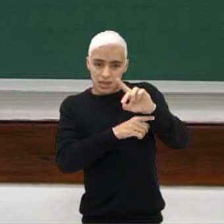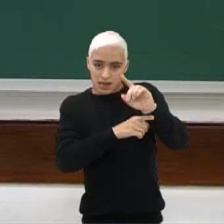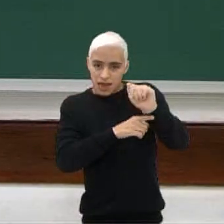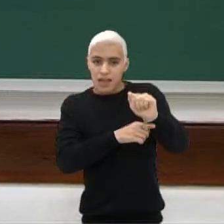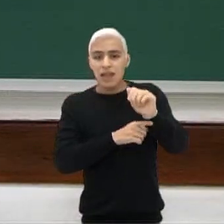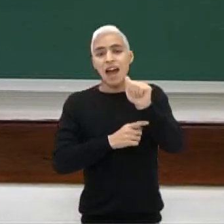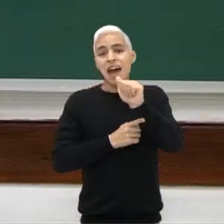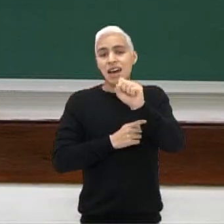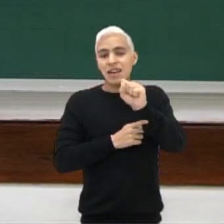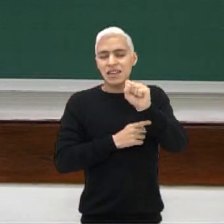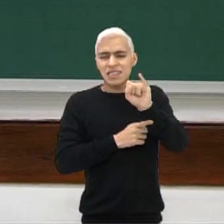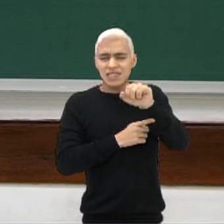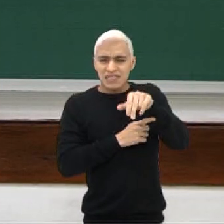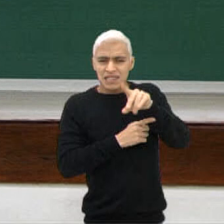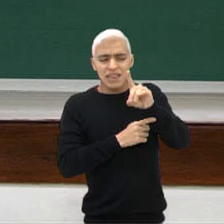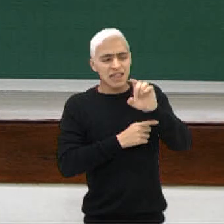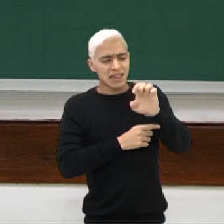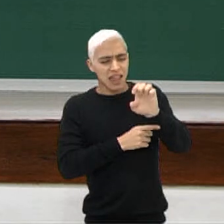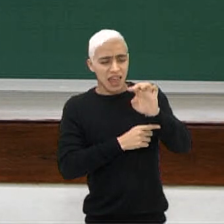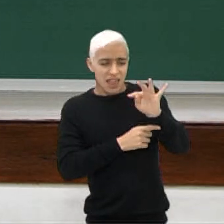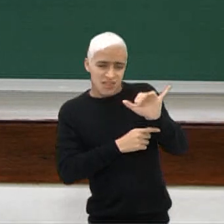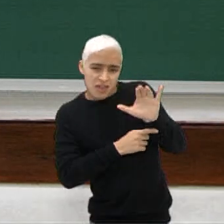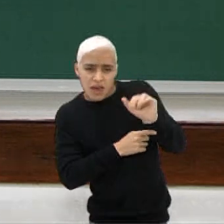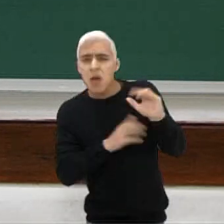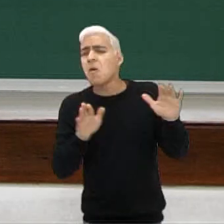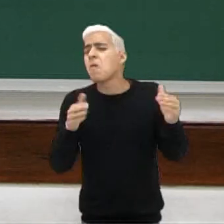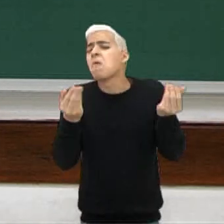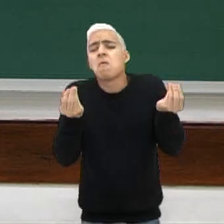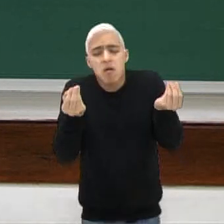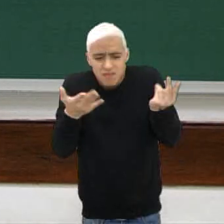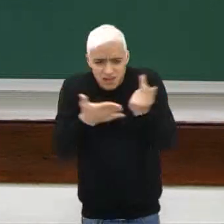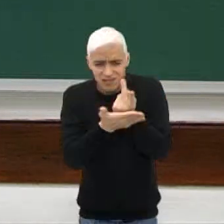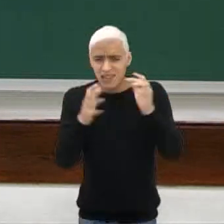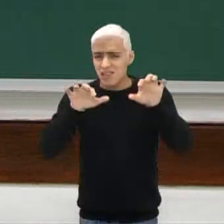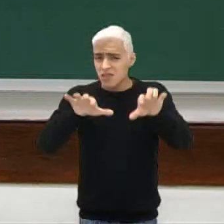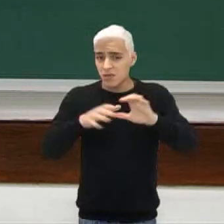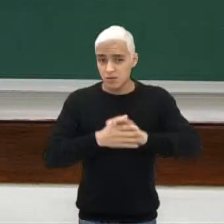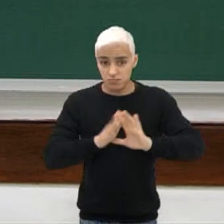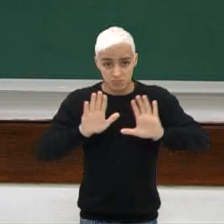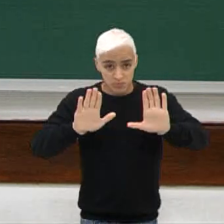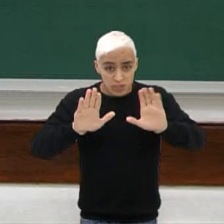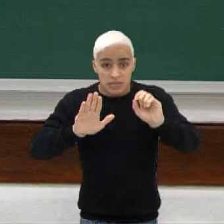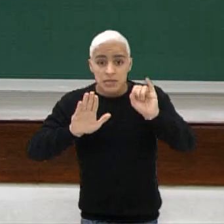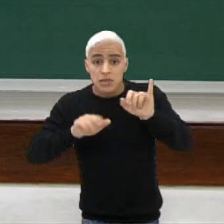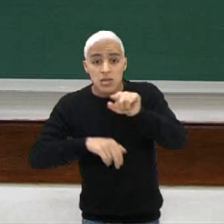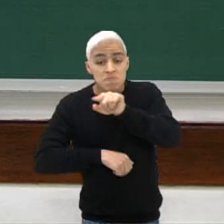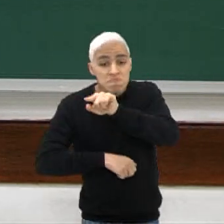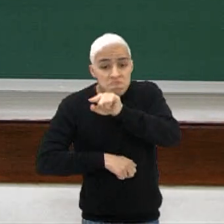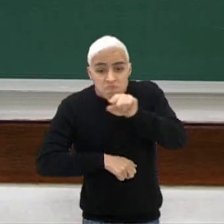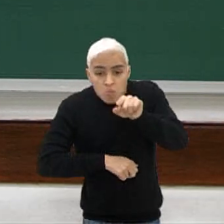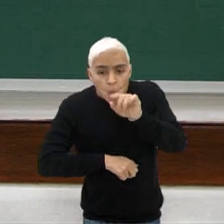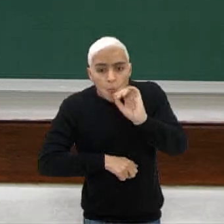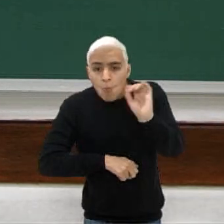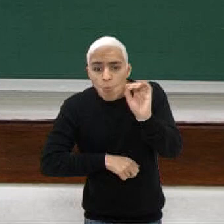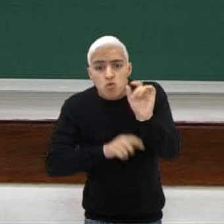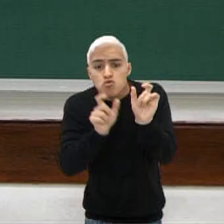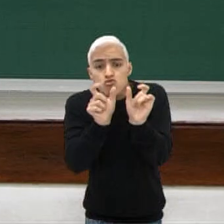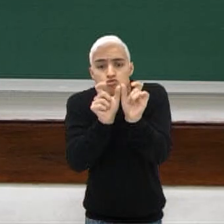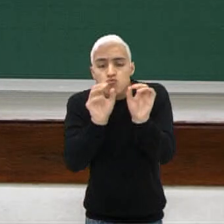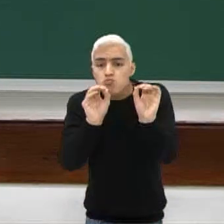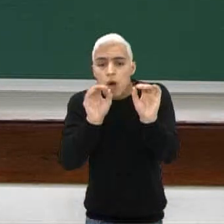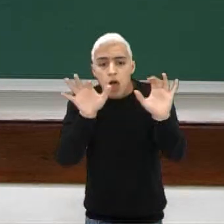assindética. Olha só, assindética. Quando que eu vou ter essa oração assindética? Quando eu não tiver o uso de